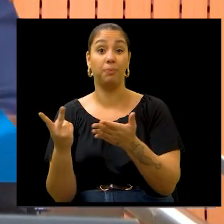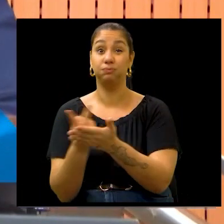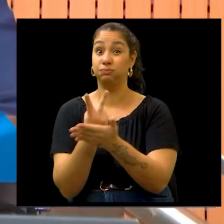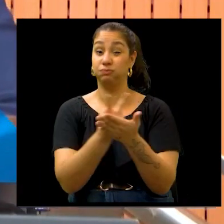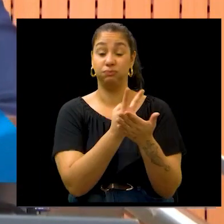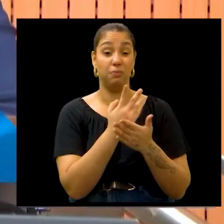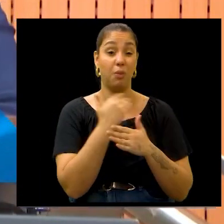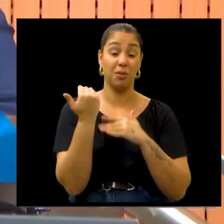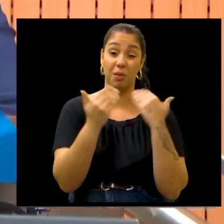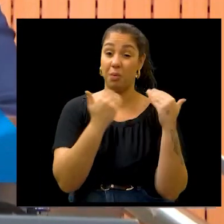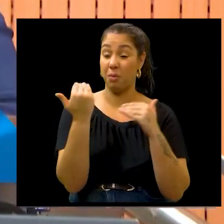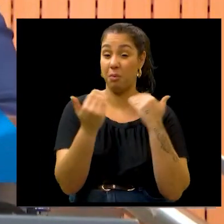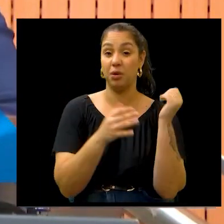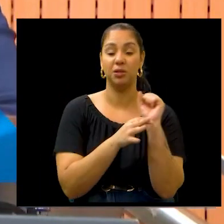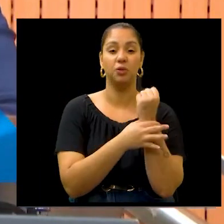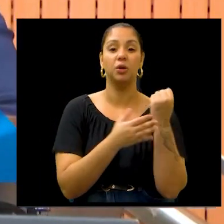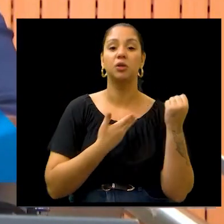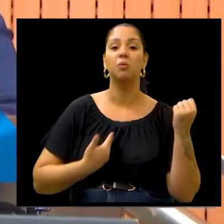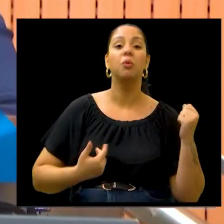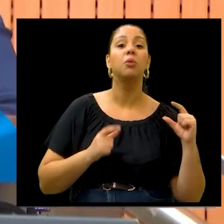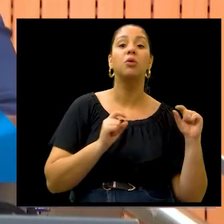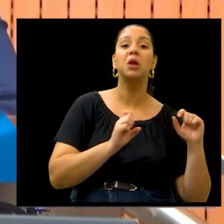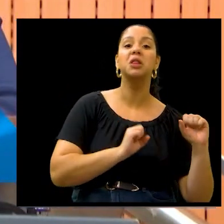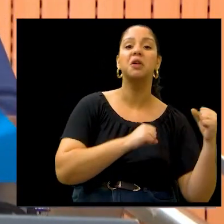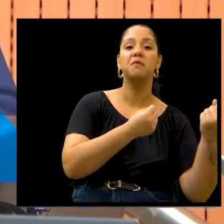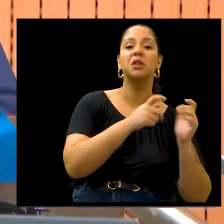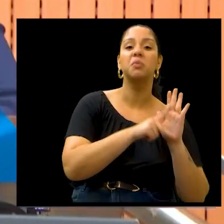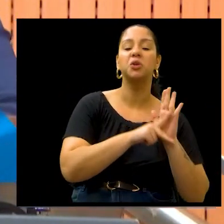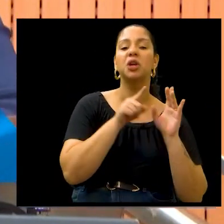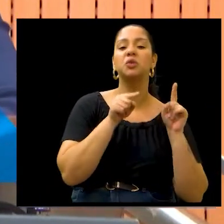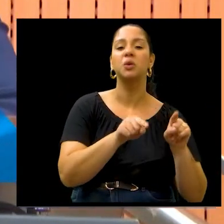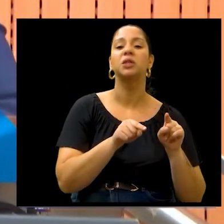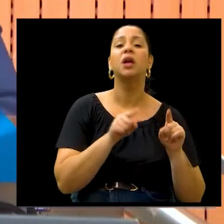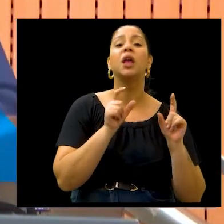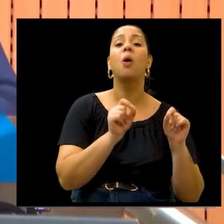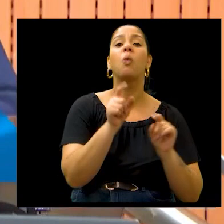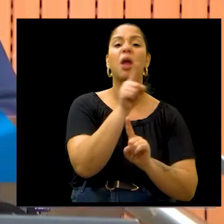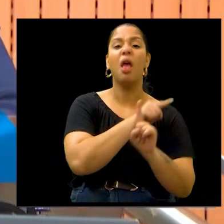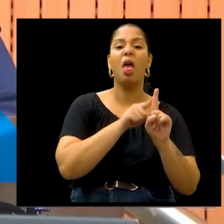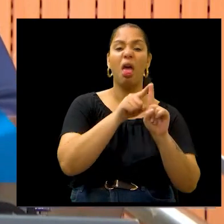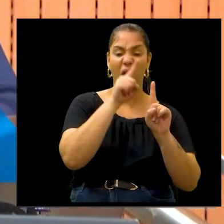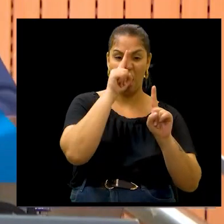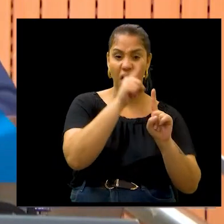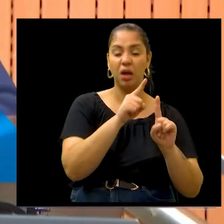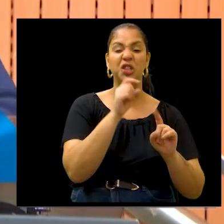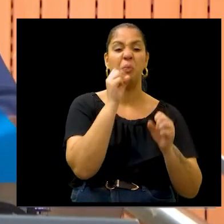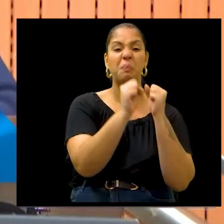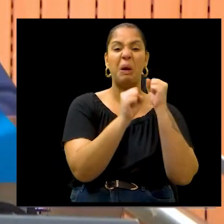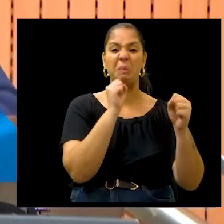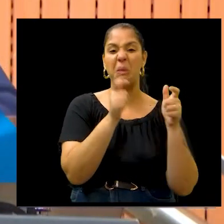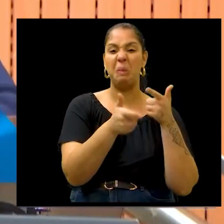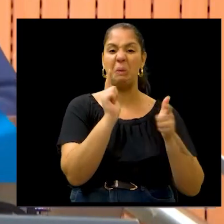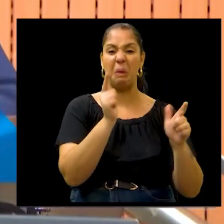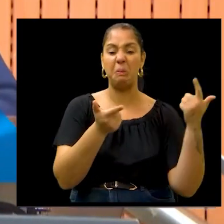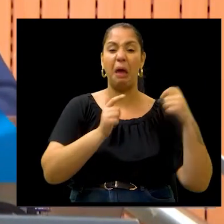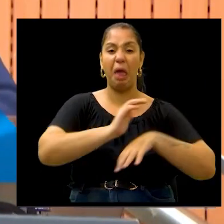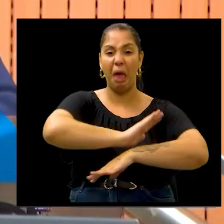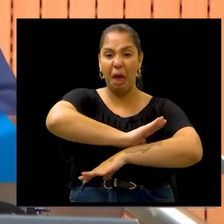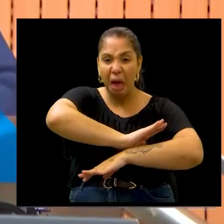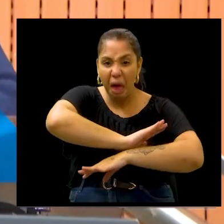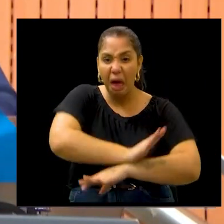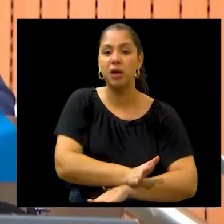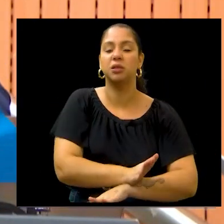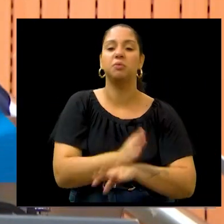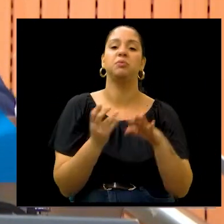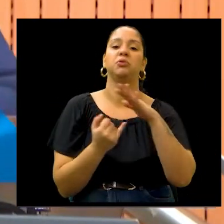acontecem mortes de trabalhadores da segurança pública, para defender projetos como esse, que são projetos de morte, são